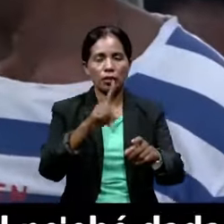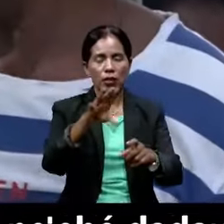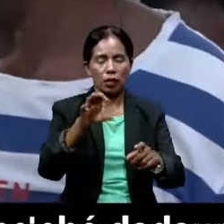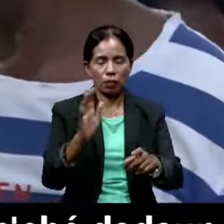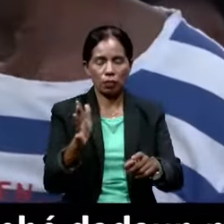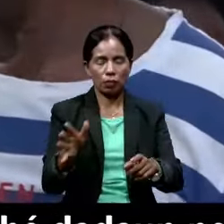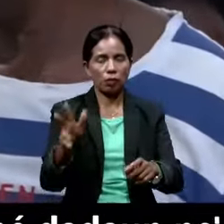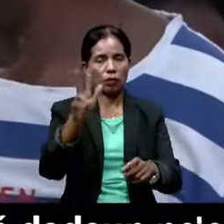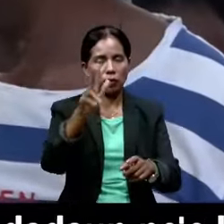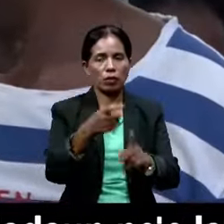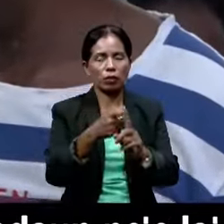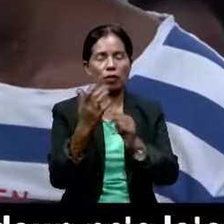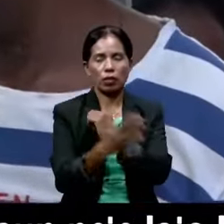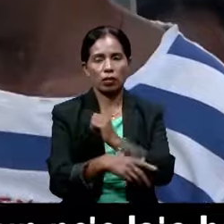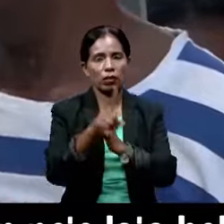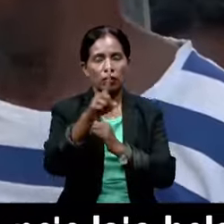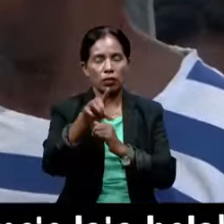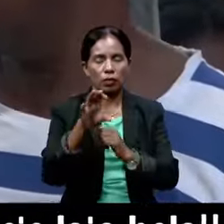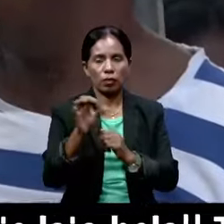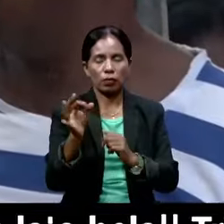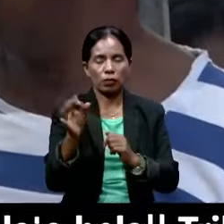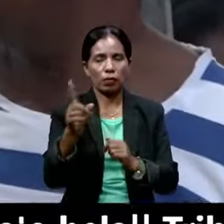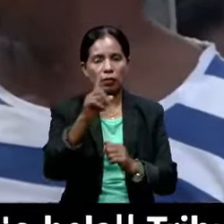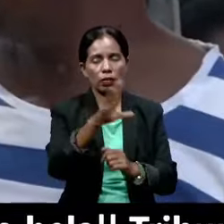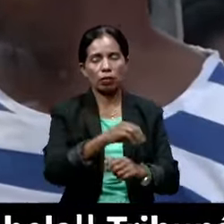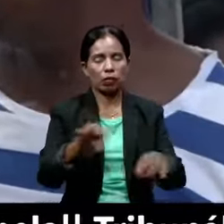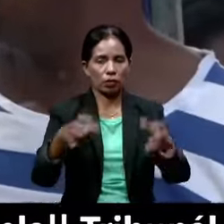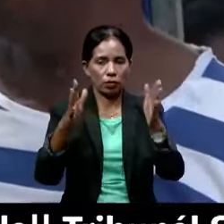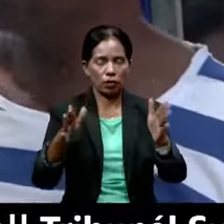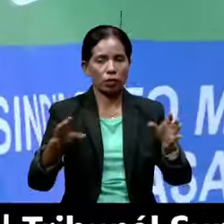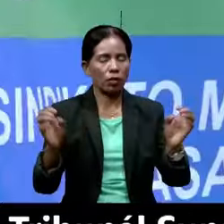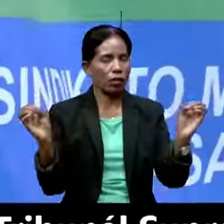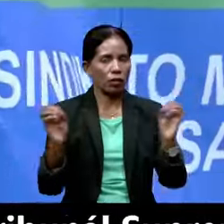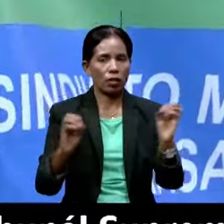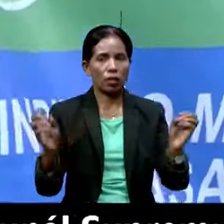restringolo, rusinação atusida sial restringolo, nebenia recurso humano sem menos tebes,